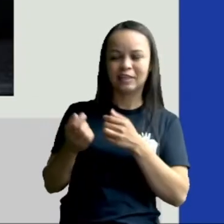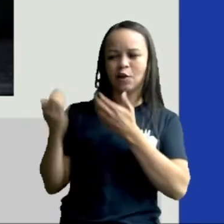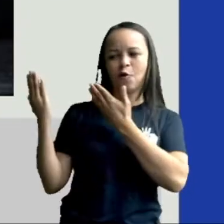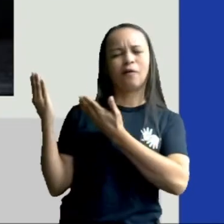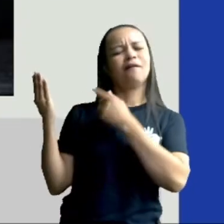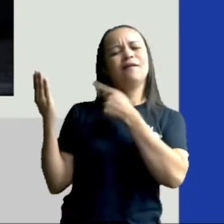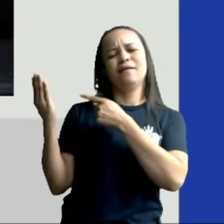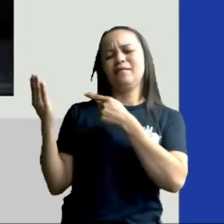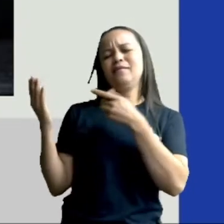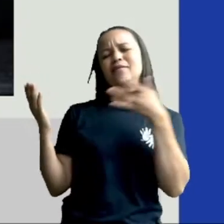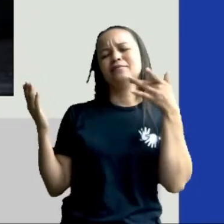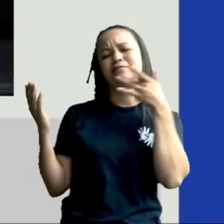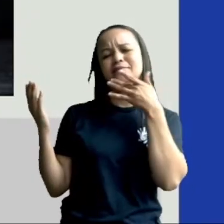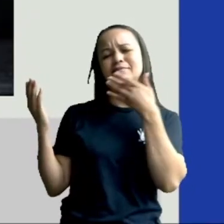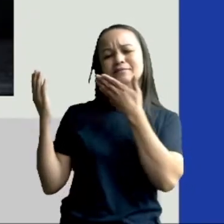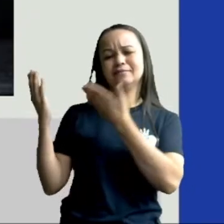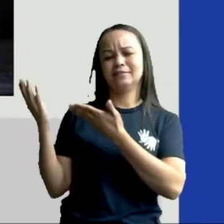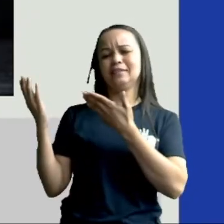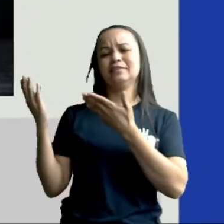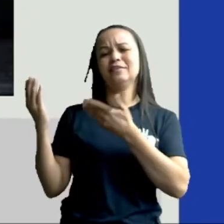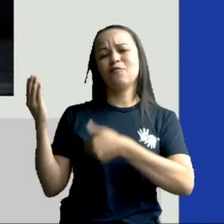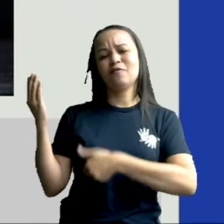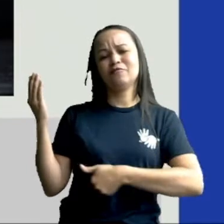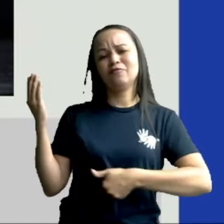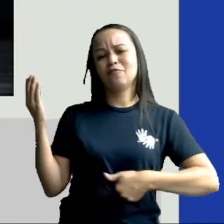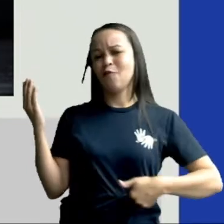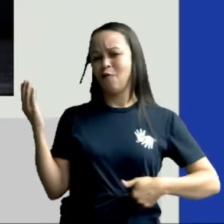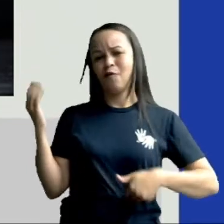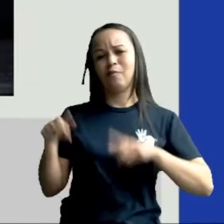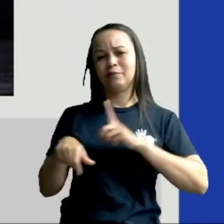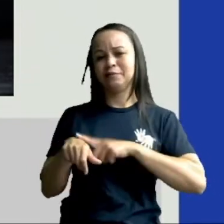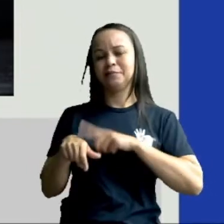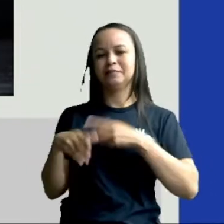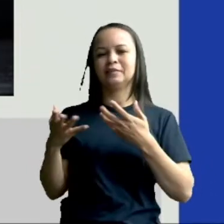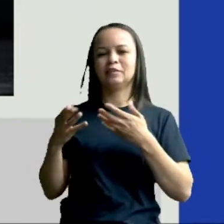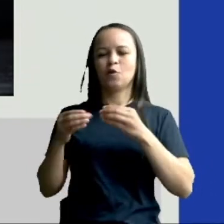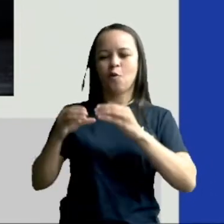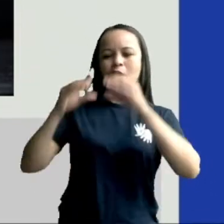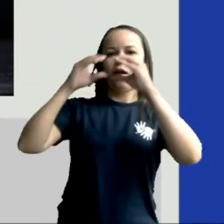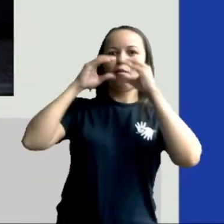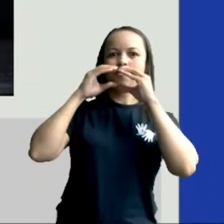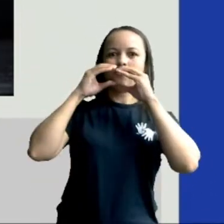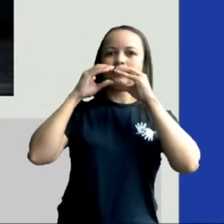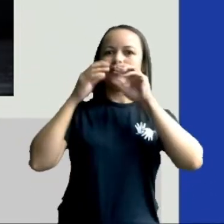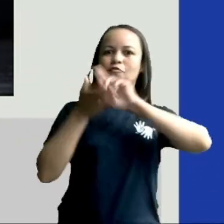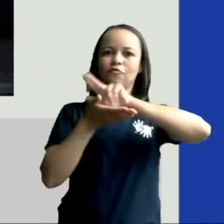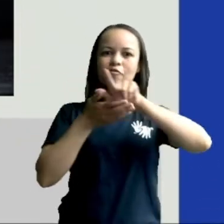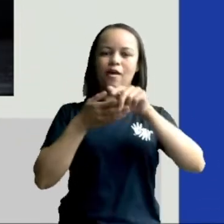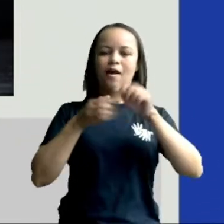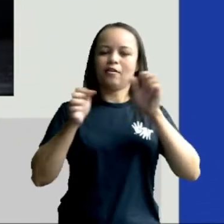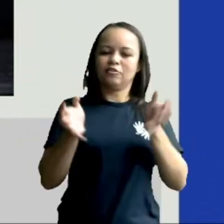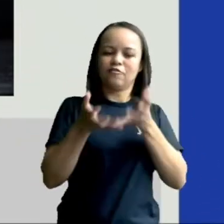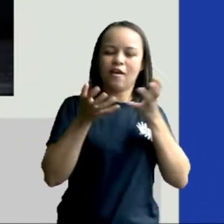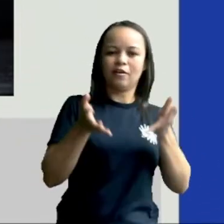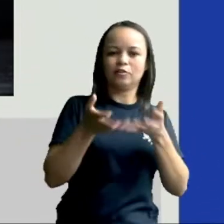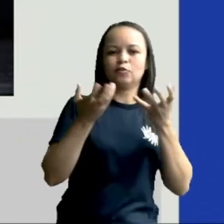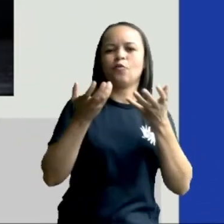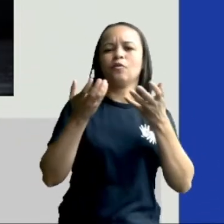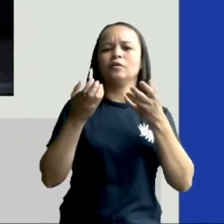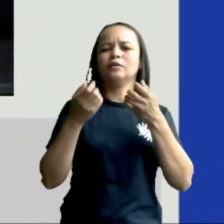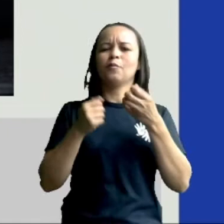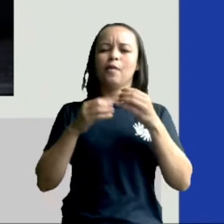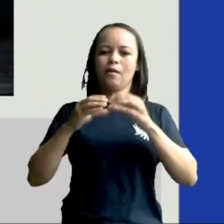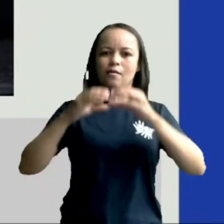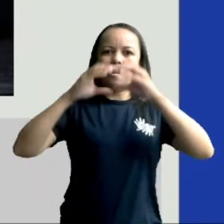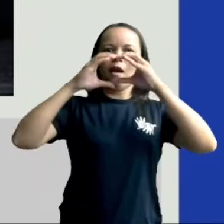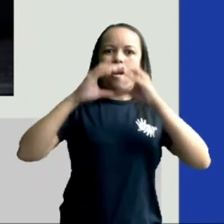É essa hora, dá uma fomezinha. Olha só, um hambúrguer com bastante verdura, com um hambúrguer